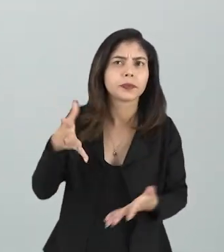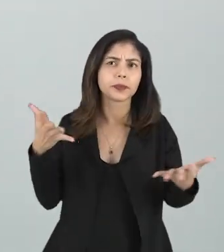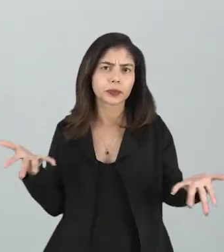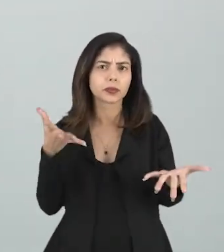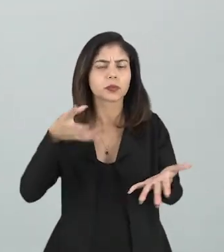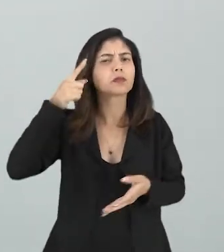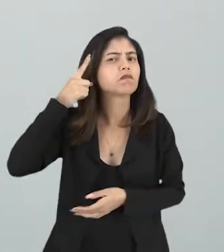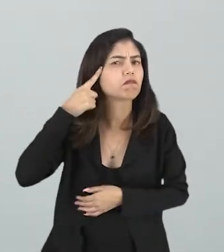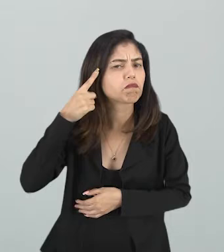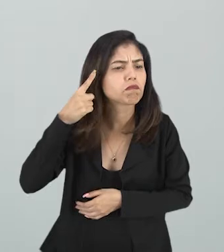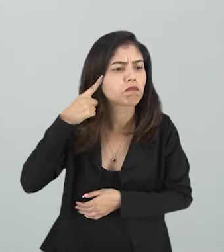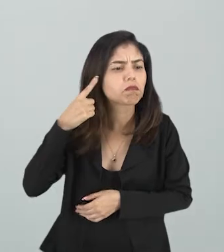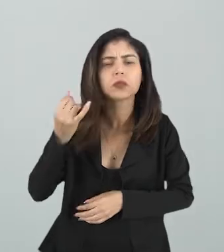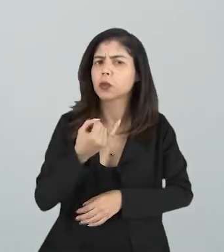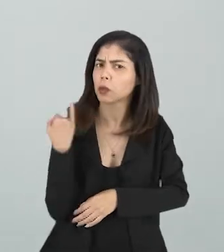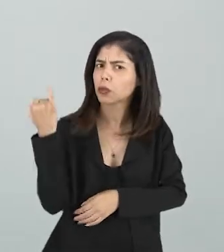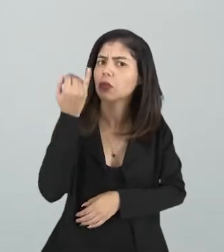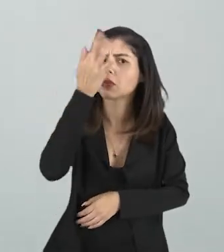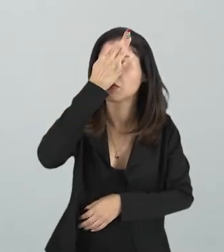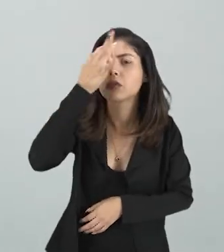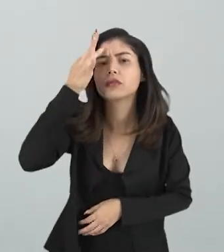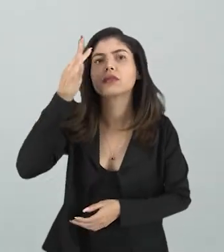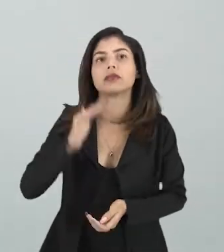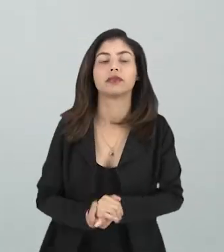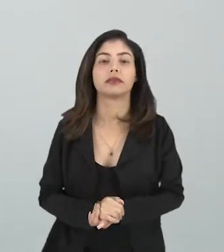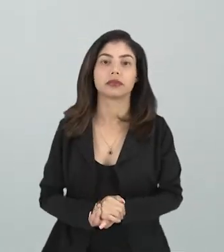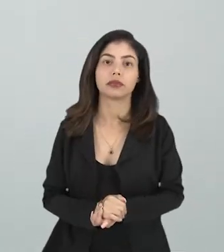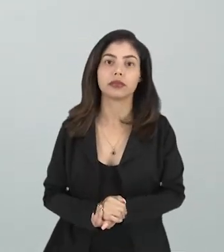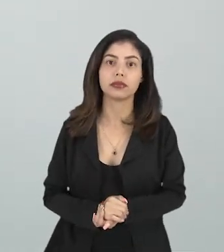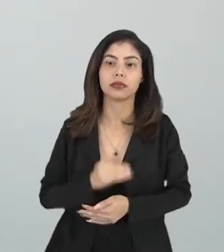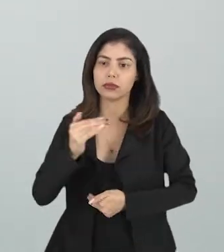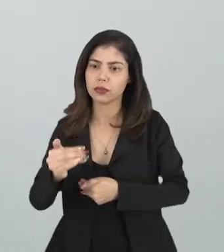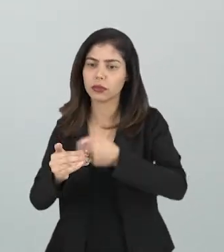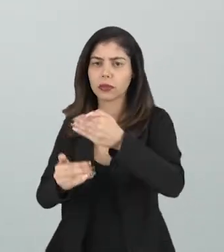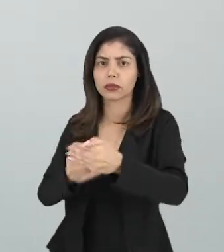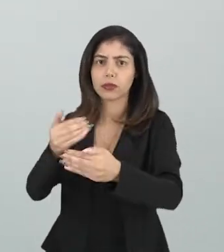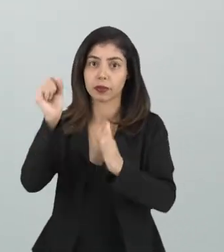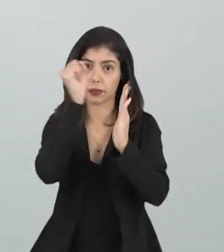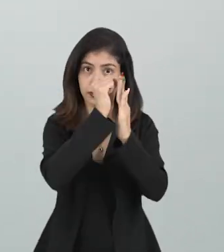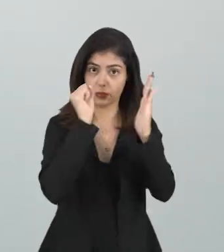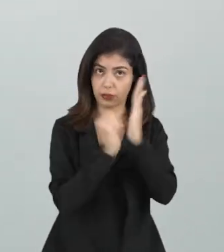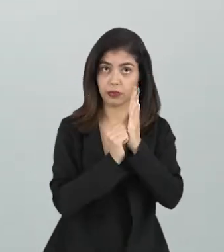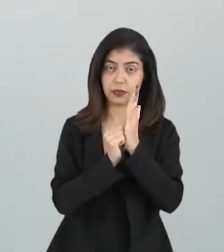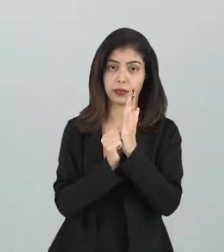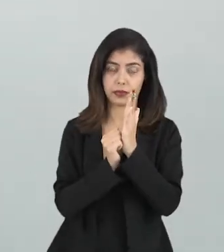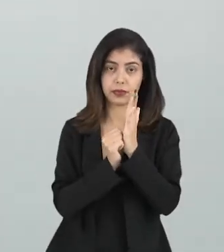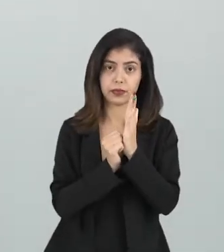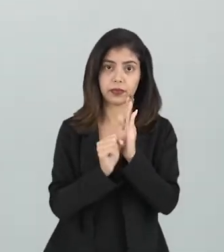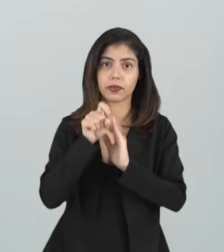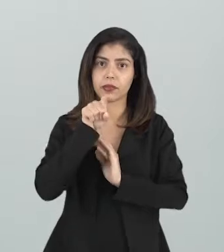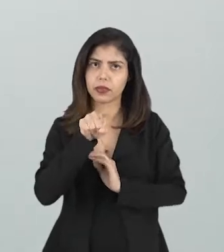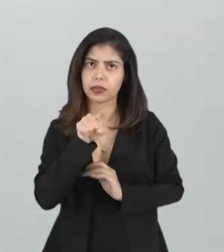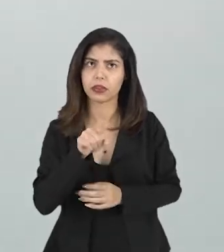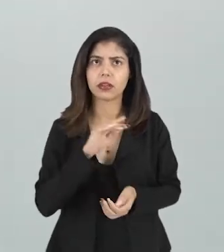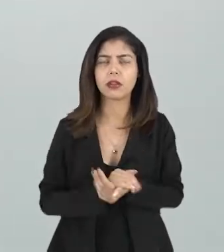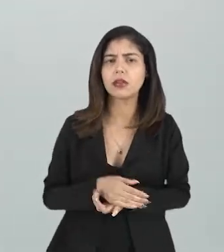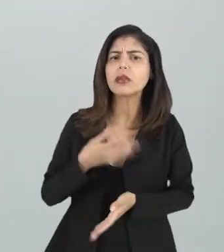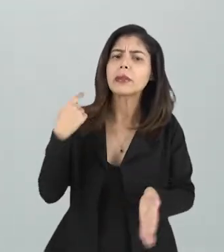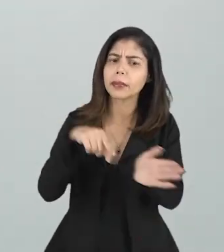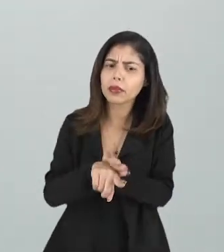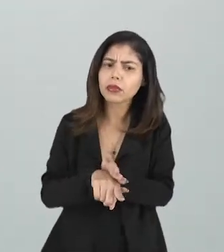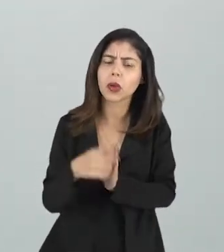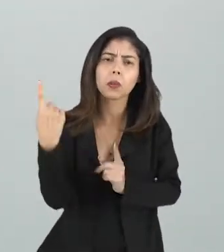imaginou qual é a importância da filosofia, né, ao longo dos séculos? Talvez você já tenha até se questionado, para que